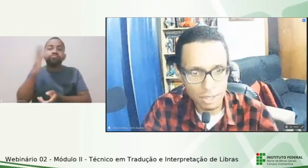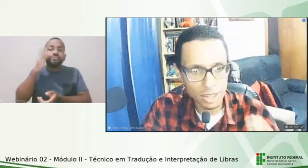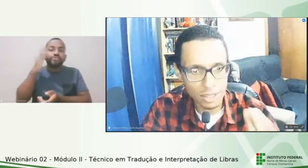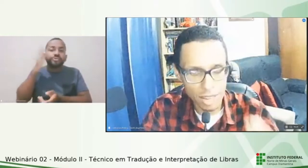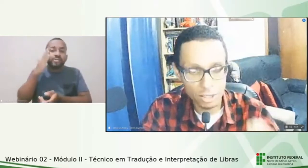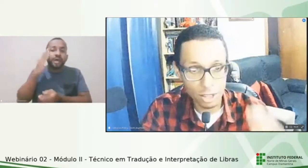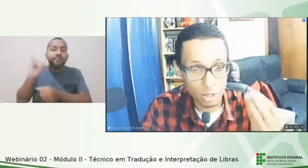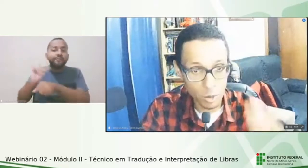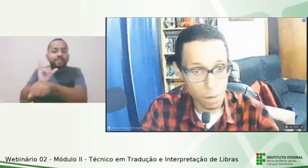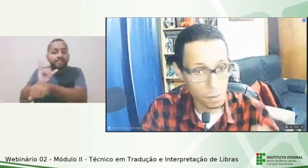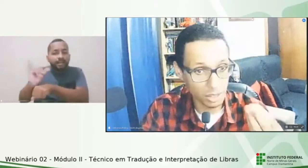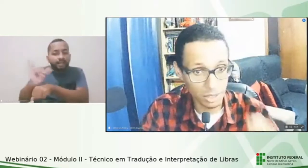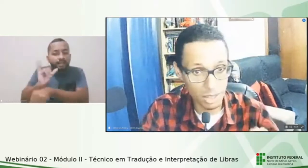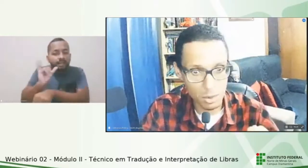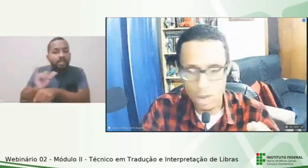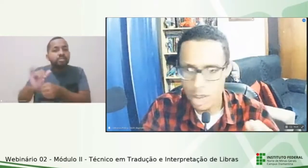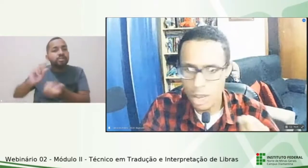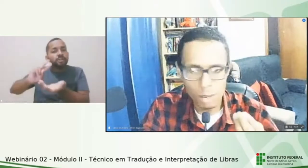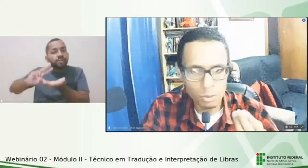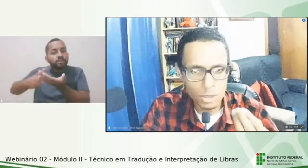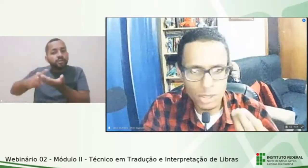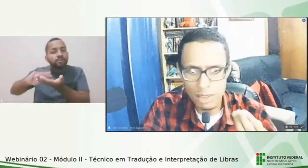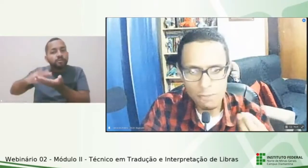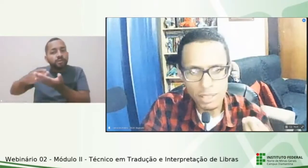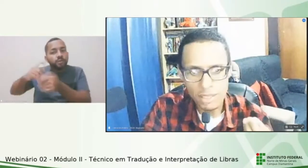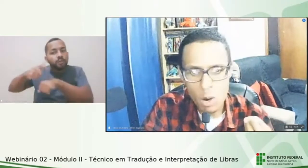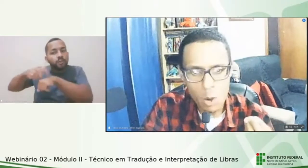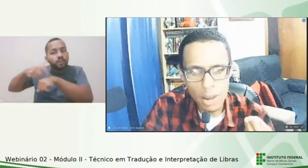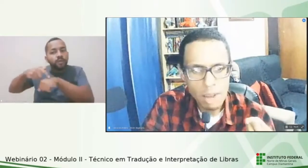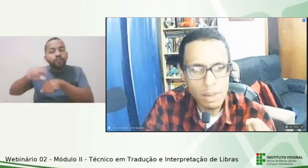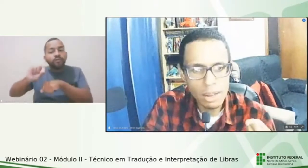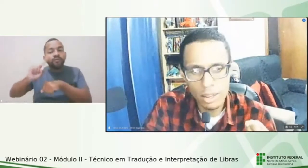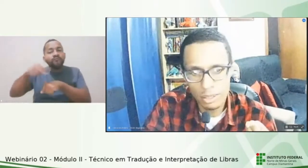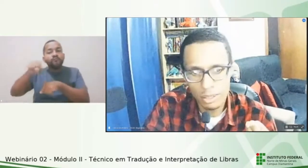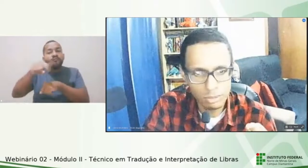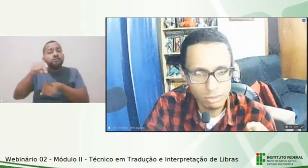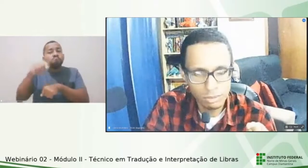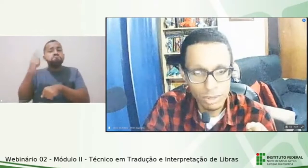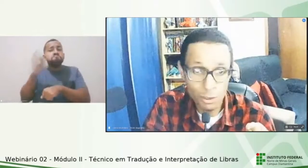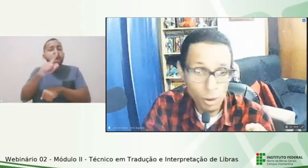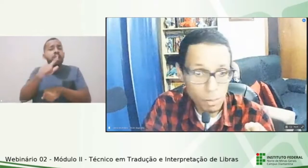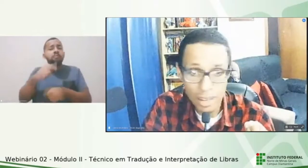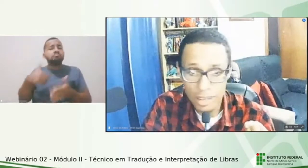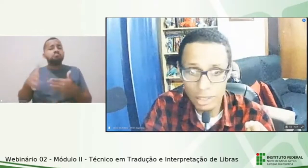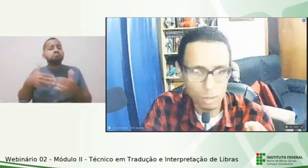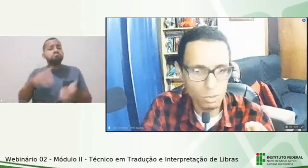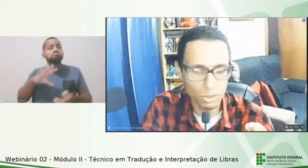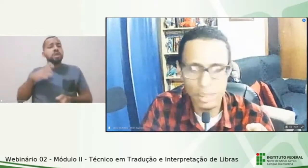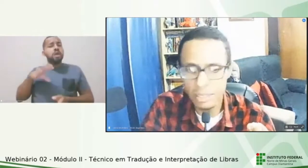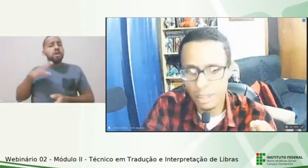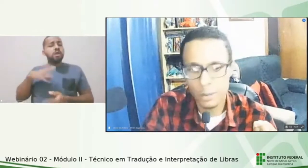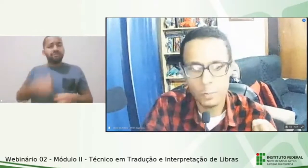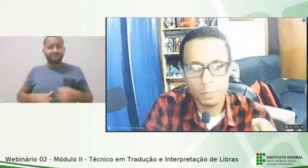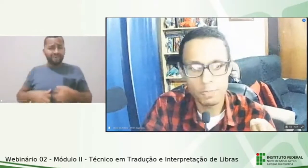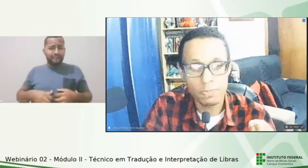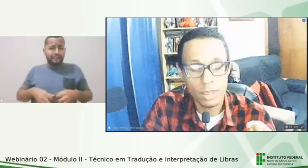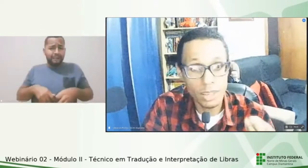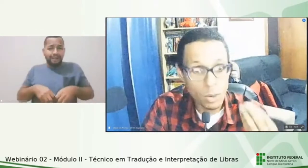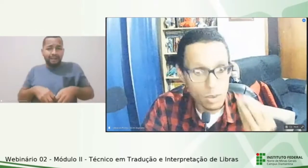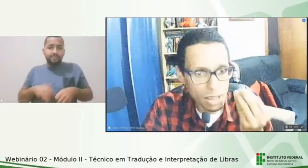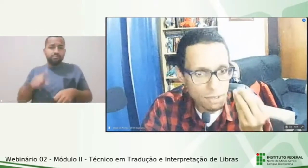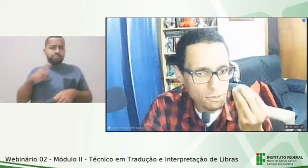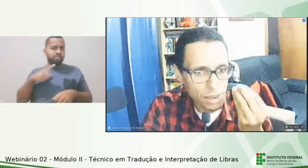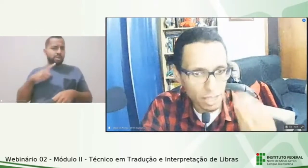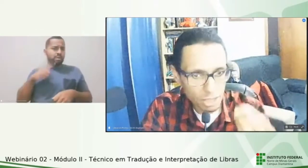utilizar a estratégia de tradução e interpretação, você vai enfrentar qualquer banca. Frio na barriga, todo mundo vai ter.